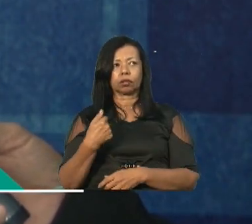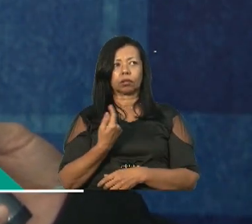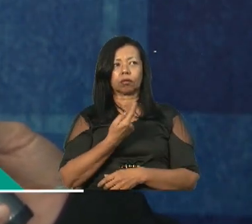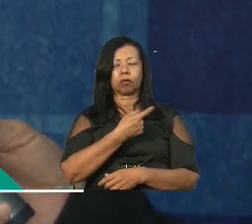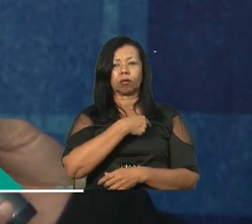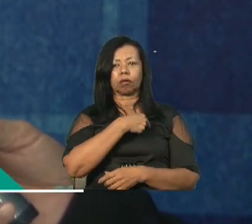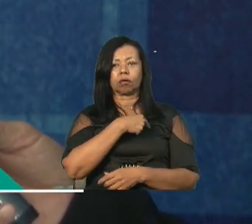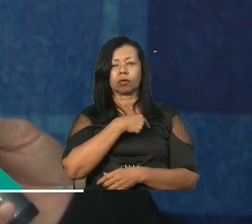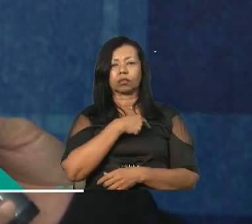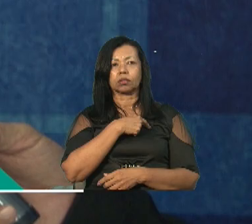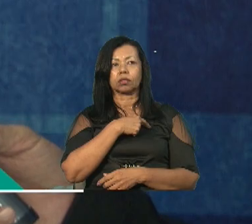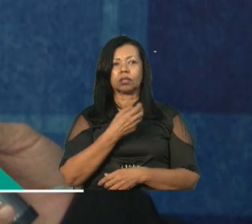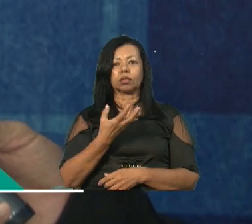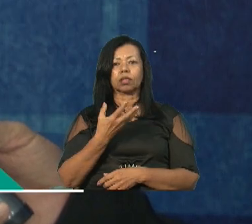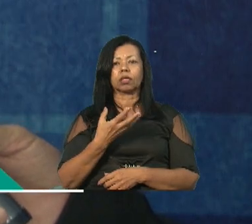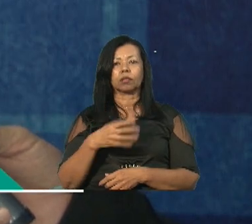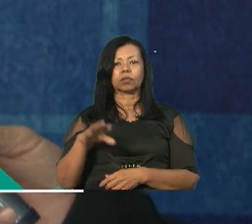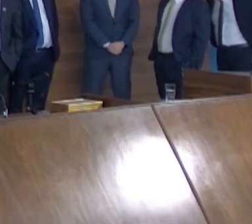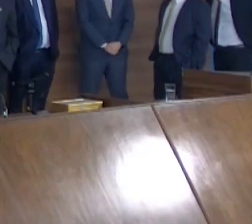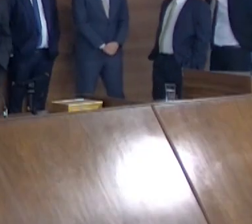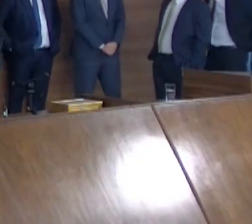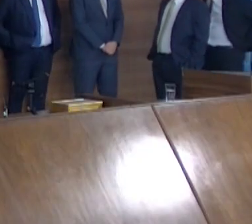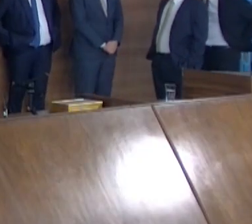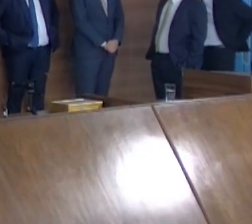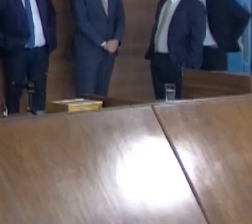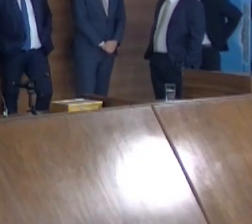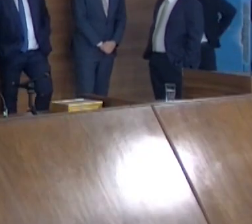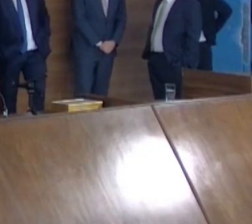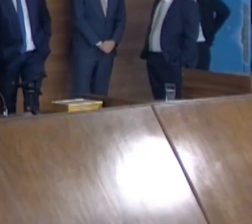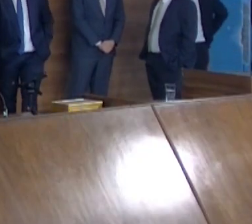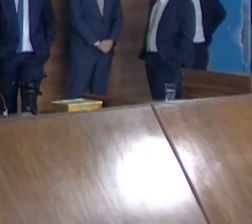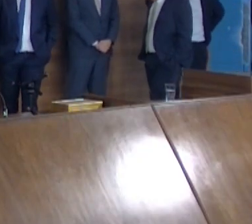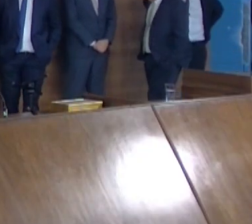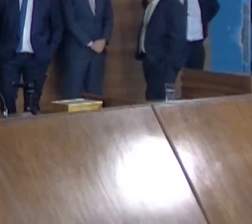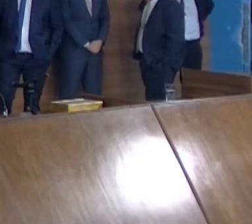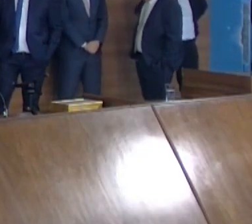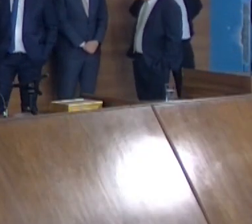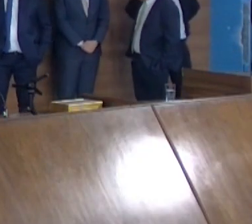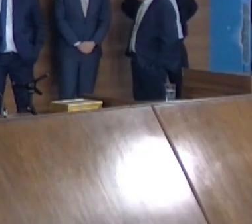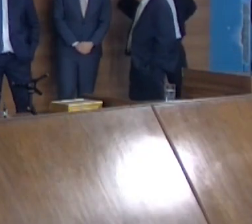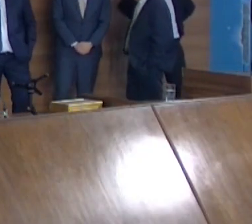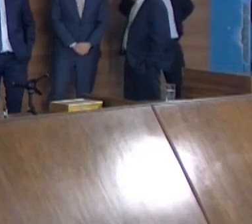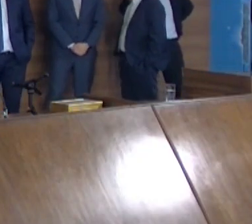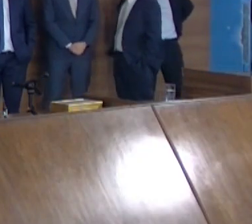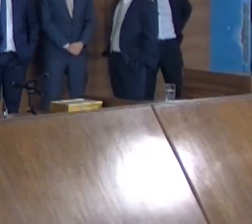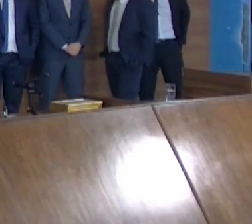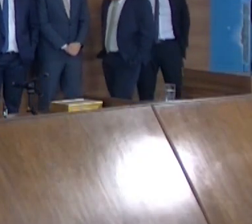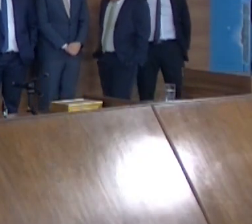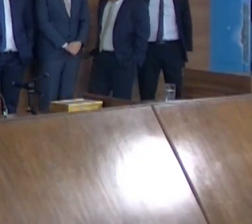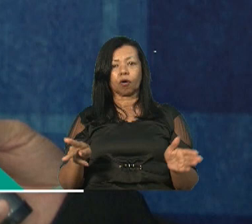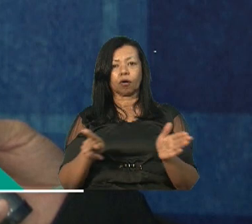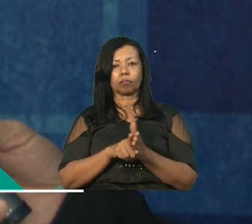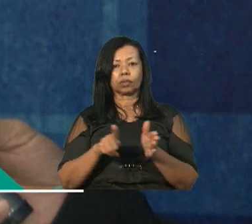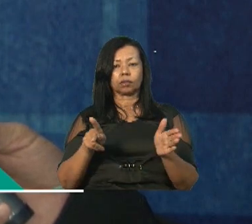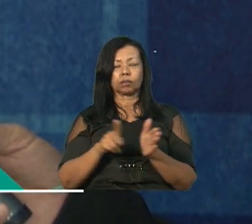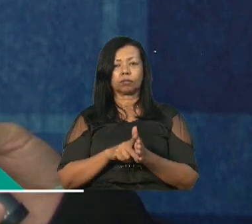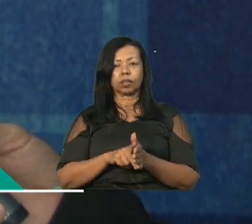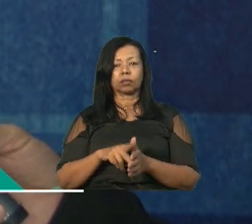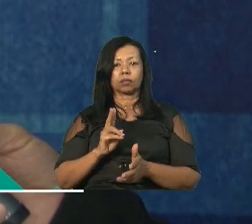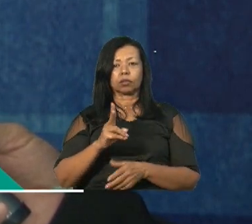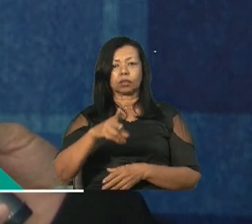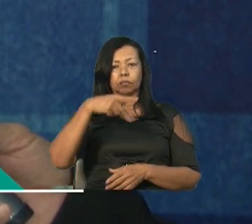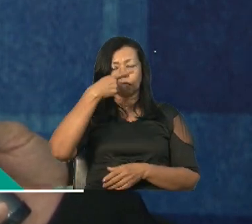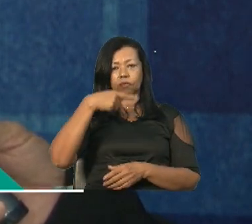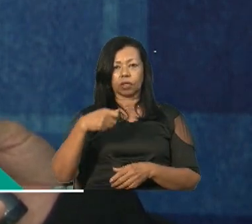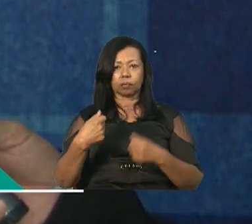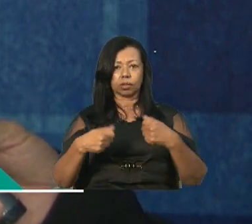gente busca na cidade, né? Tradição, o resgate, né? Do amor, do pertencimento, né? Eu sempre falo que